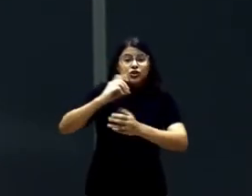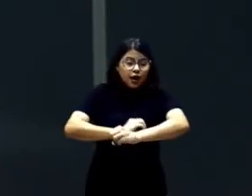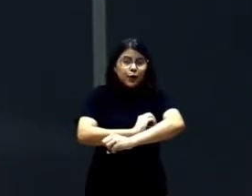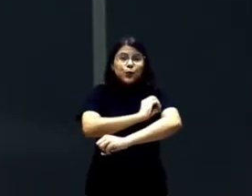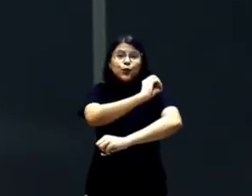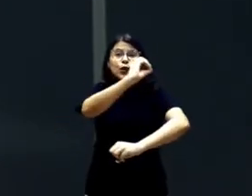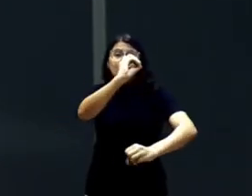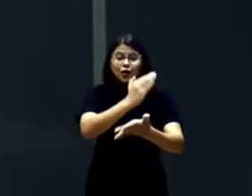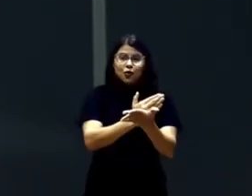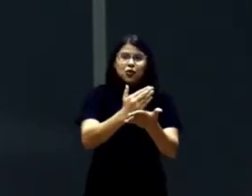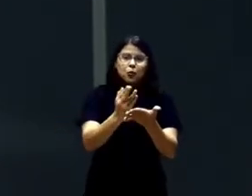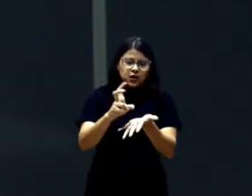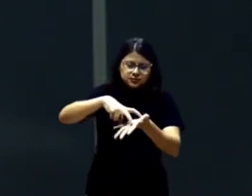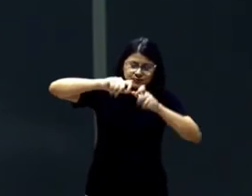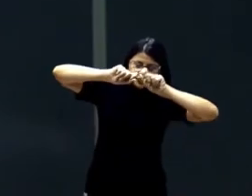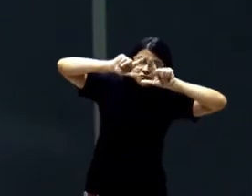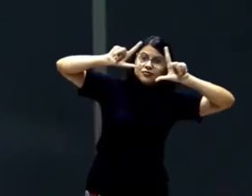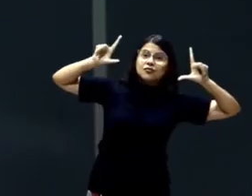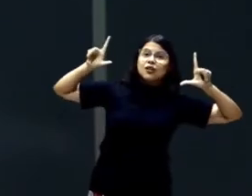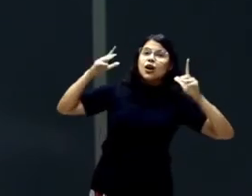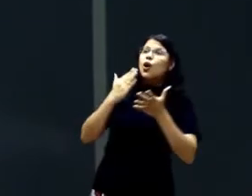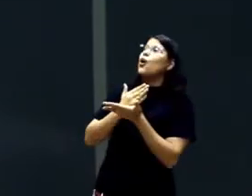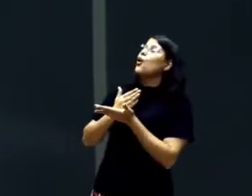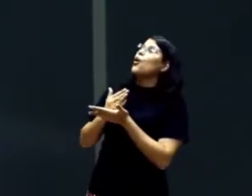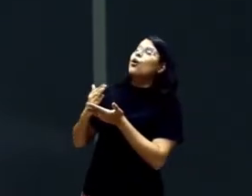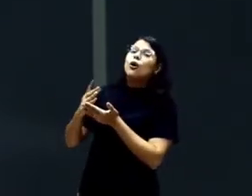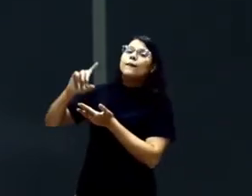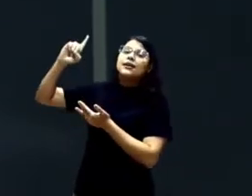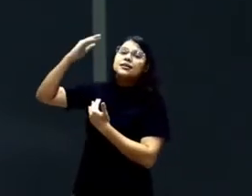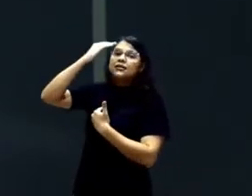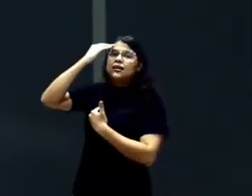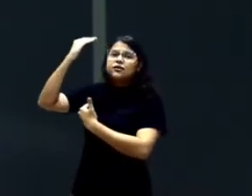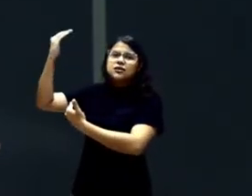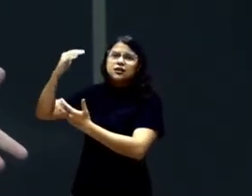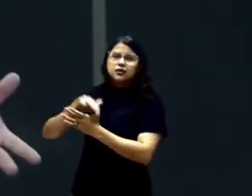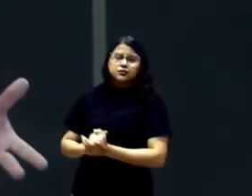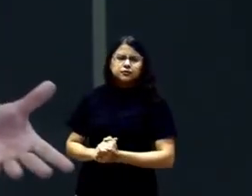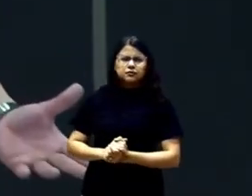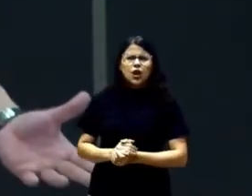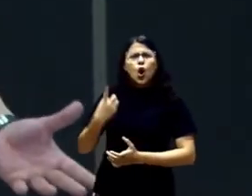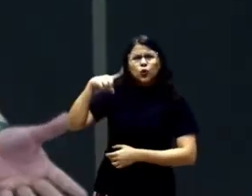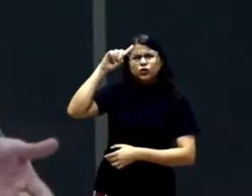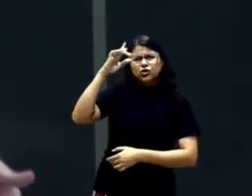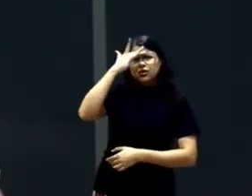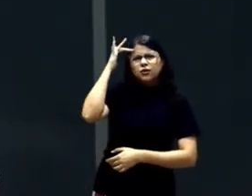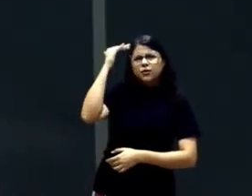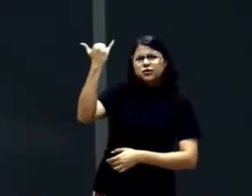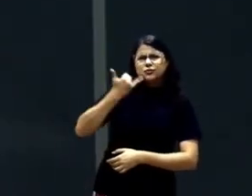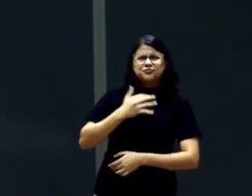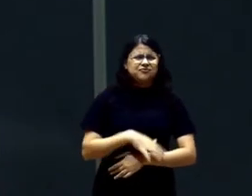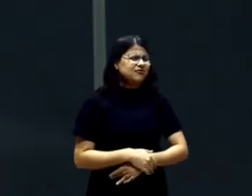Um dia eu conversava com o irmão, ele dizia: pastor, eu não sei orar, eu não consigo orar 2 minutos. Eu não tenho o que falar para Deus. Falei: como não?